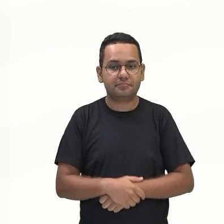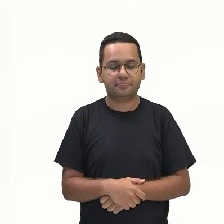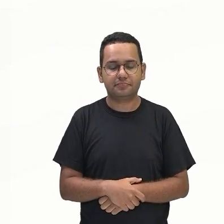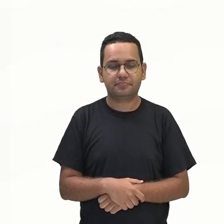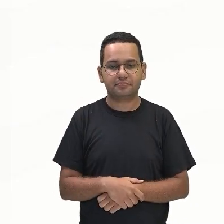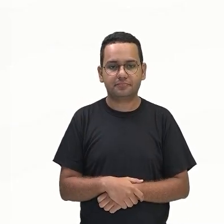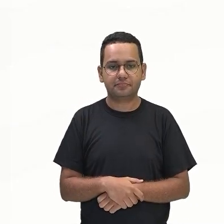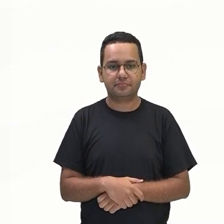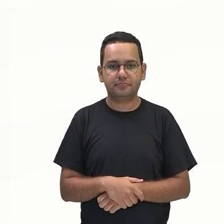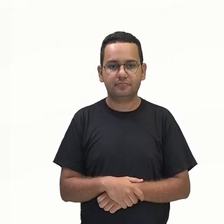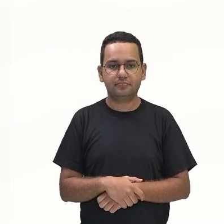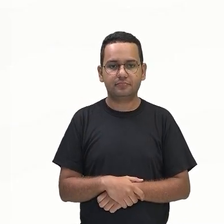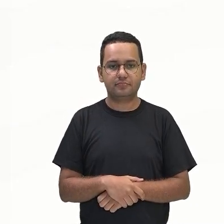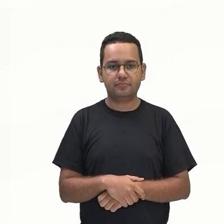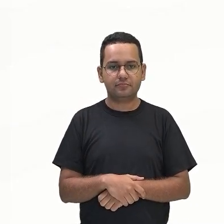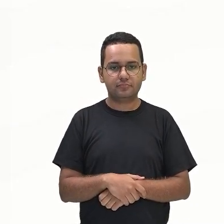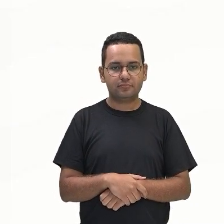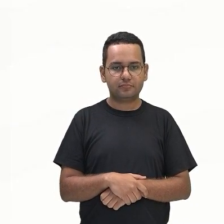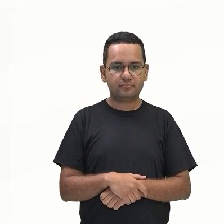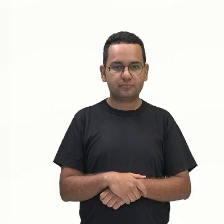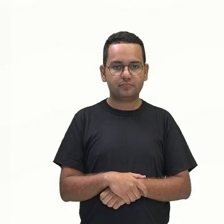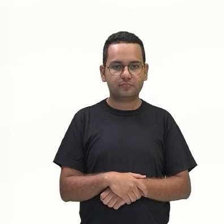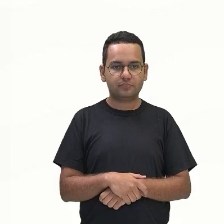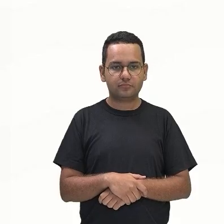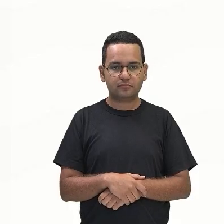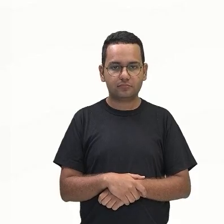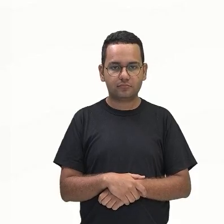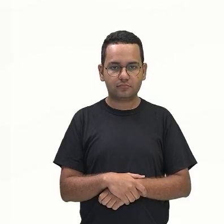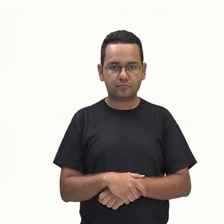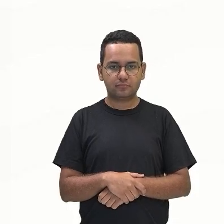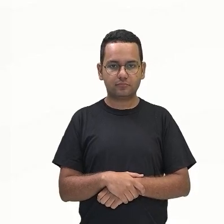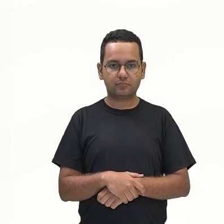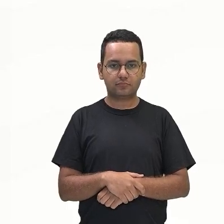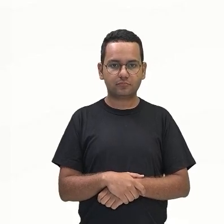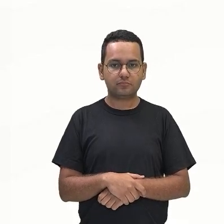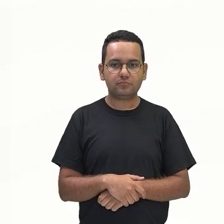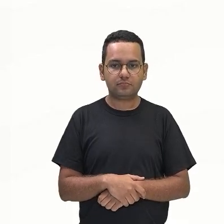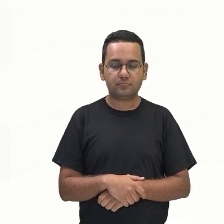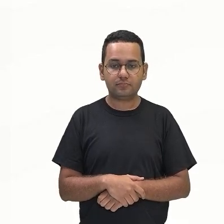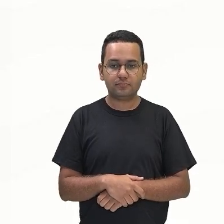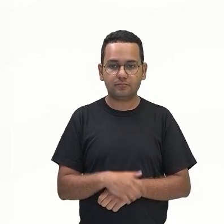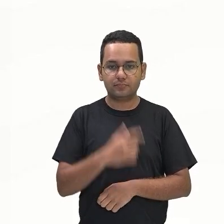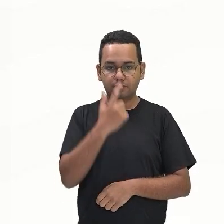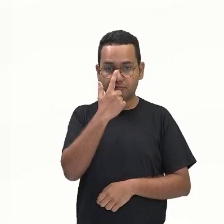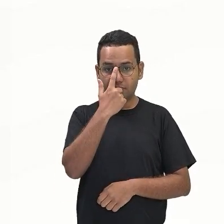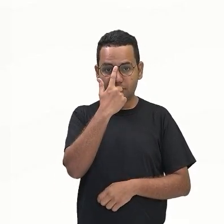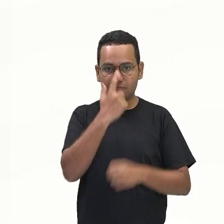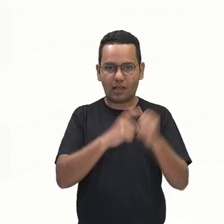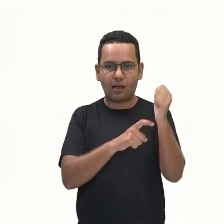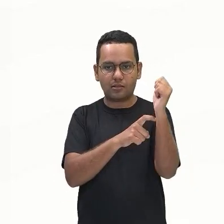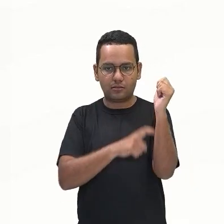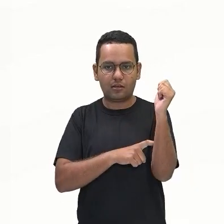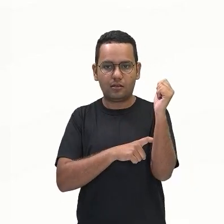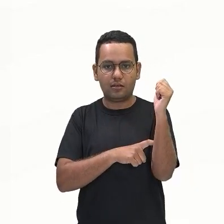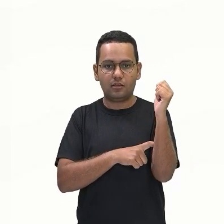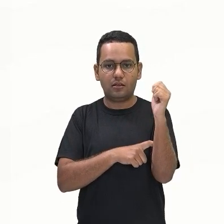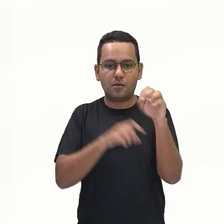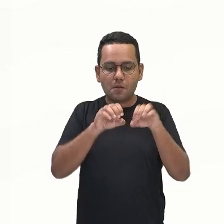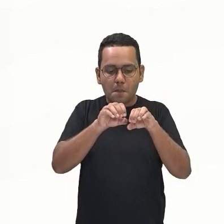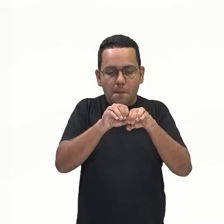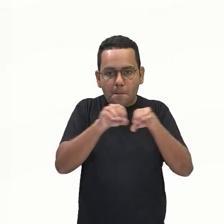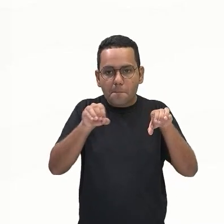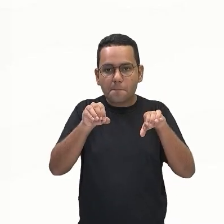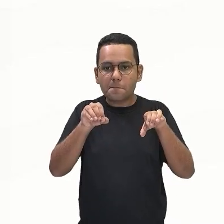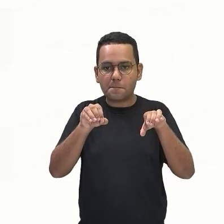vocês entenderem, lembra que eu falei para vocês? A artéria, gente, ela é grande calibre, ó. Elas,